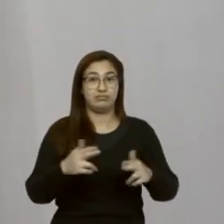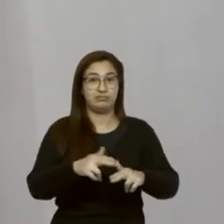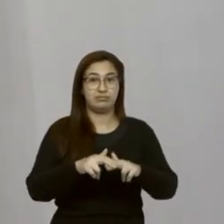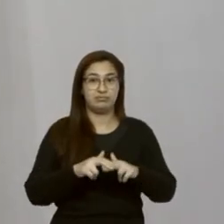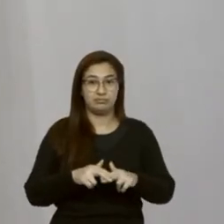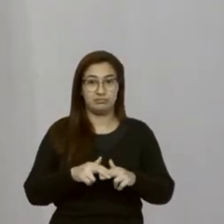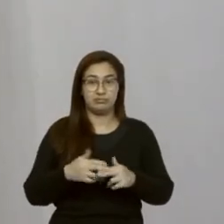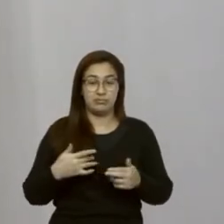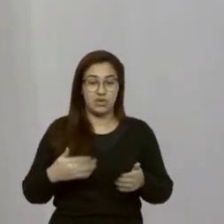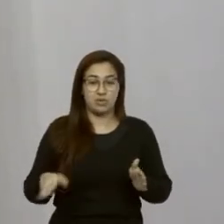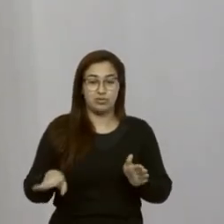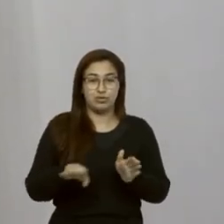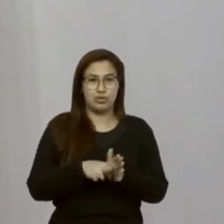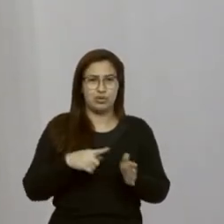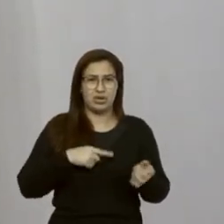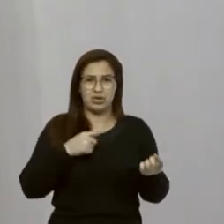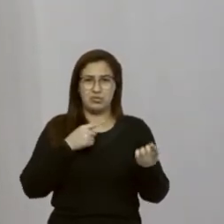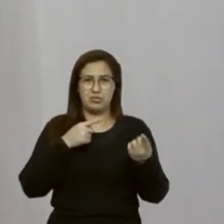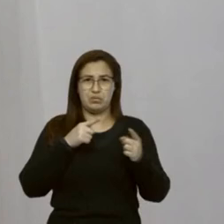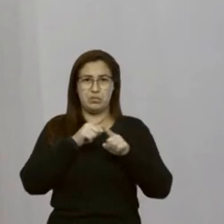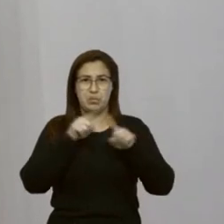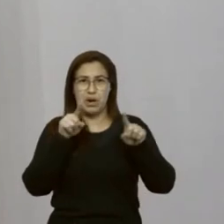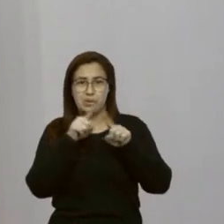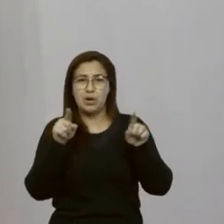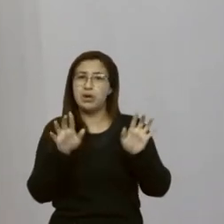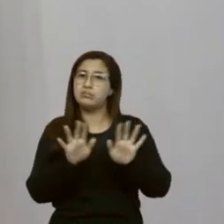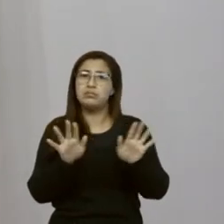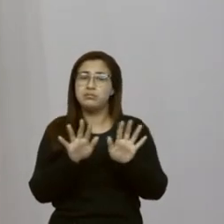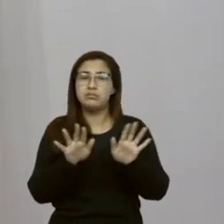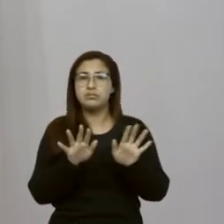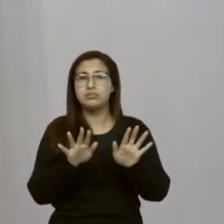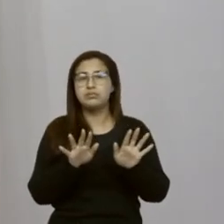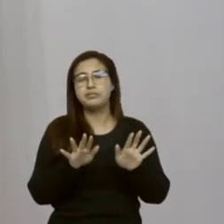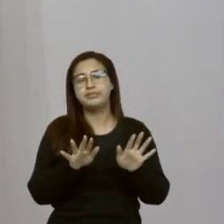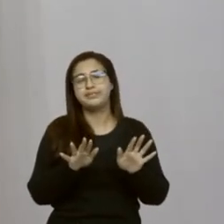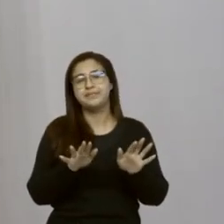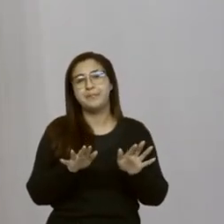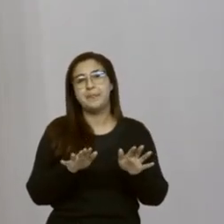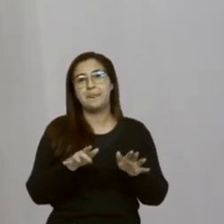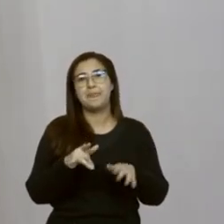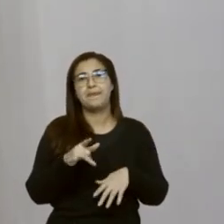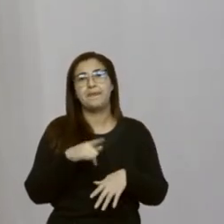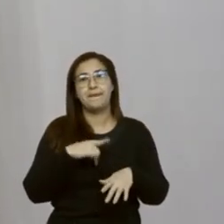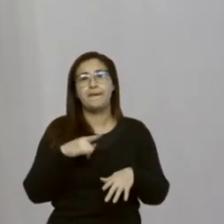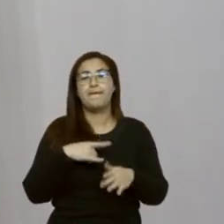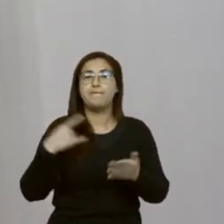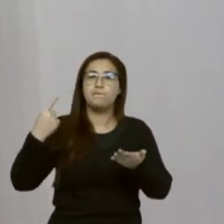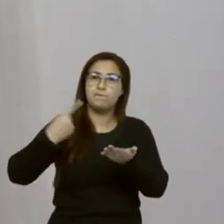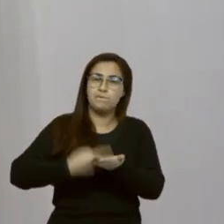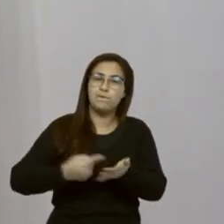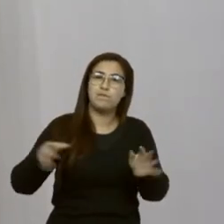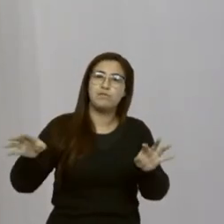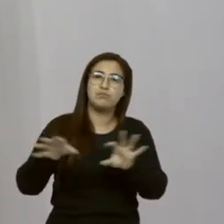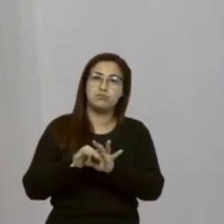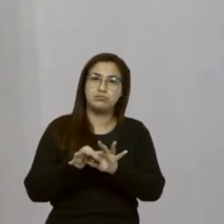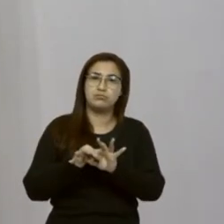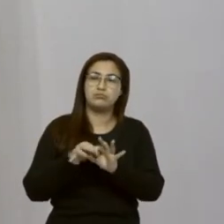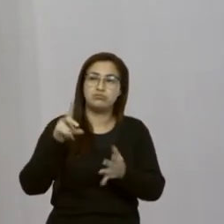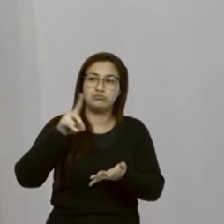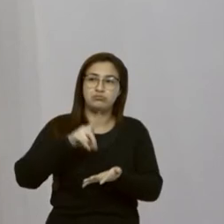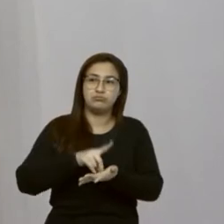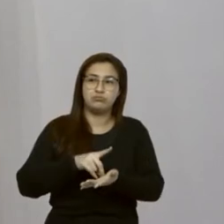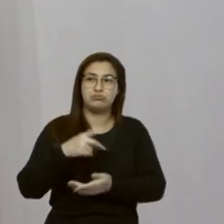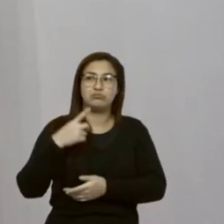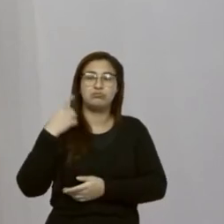aqui fazer críticas, muito pelo contrário. Nós temos uma parceria muito forte e verdadeira com o nosso